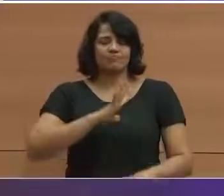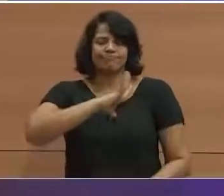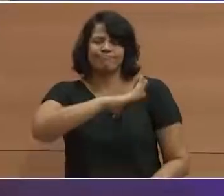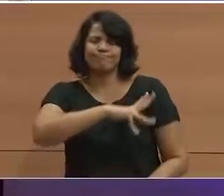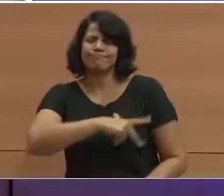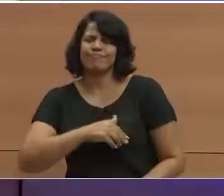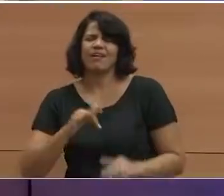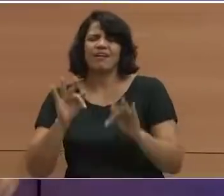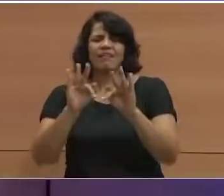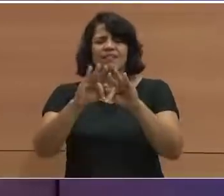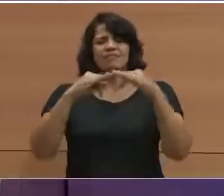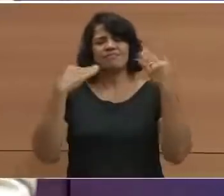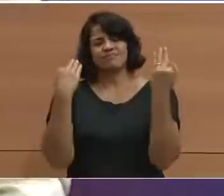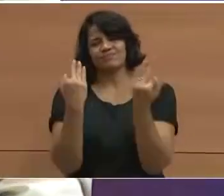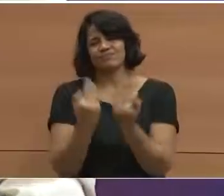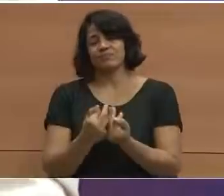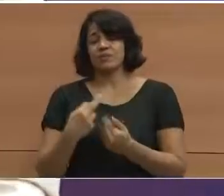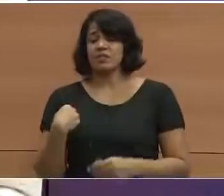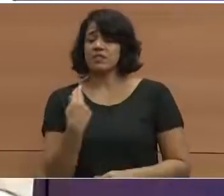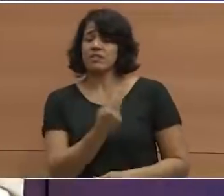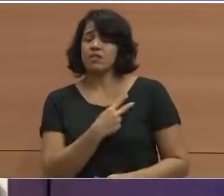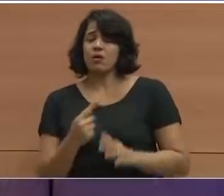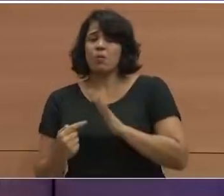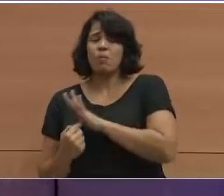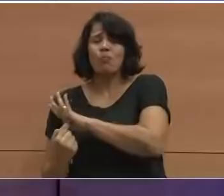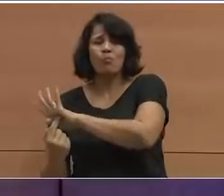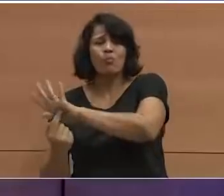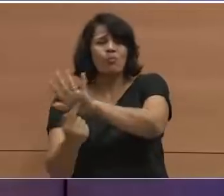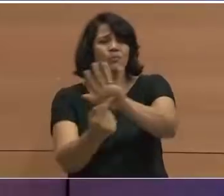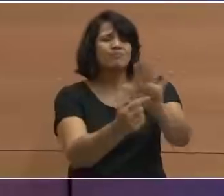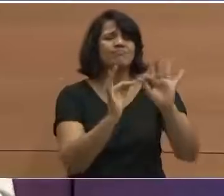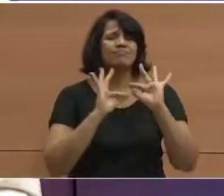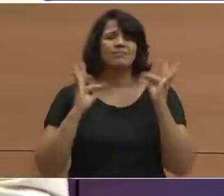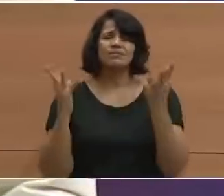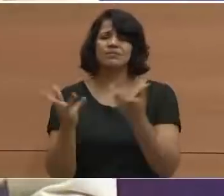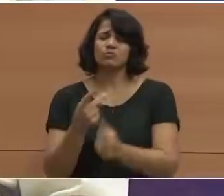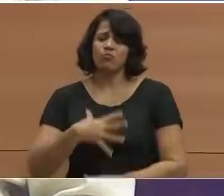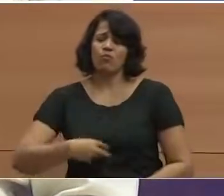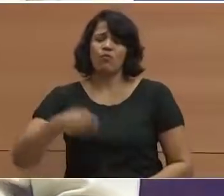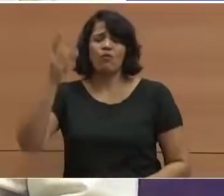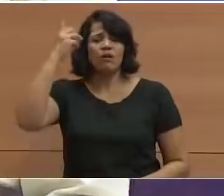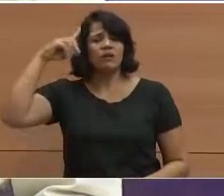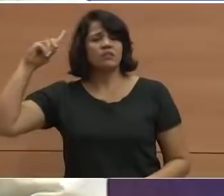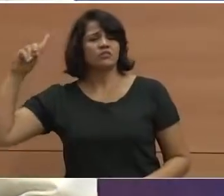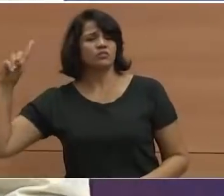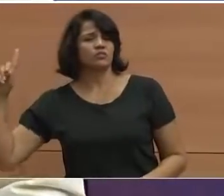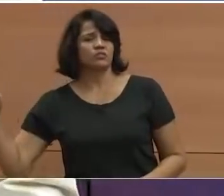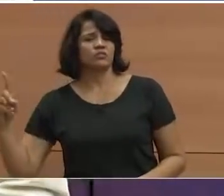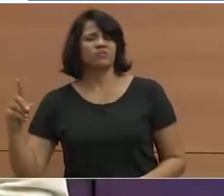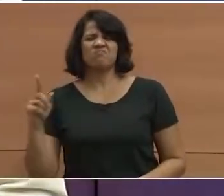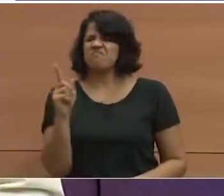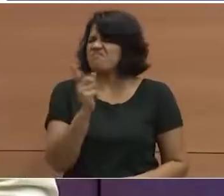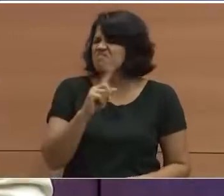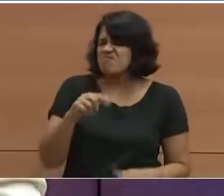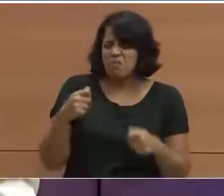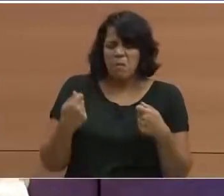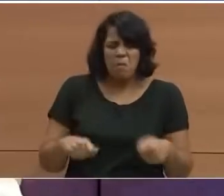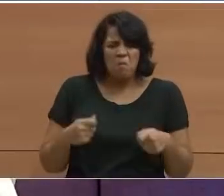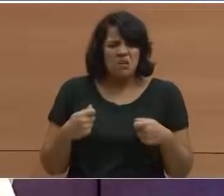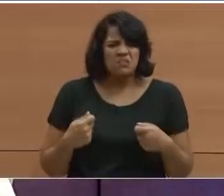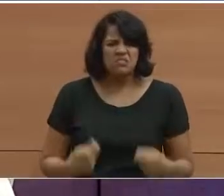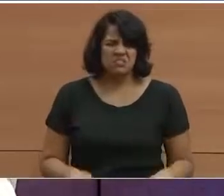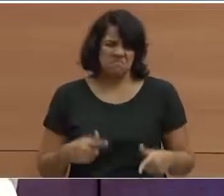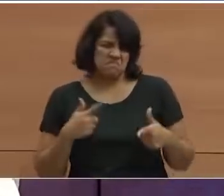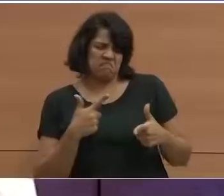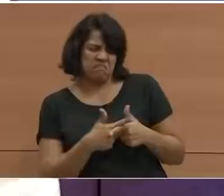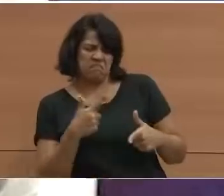irmãos, dessa forma provando para todos os filhos de Deus que os filhos de Deus não precisam viver em competição uns com